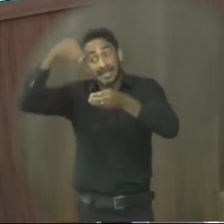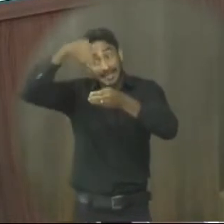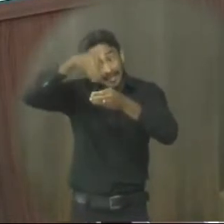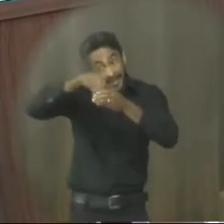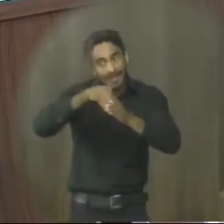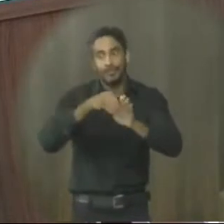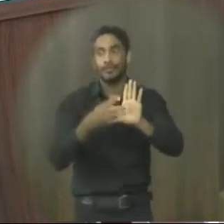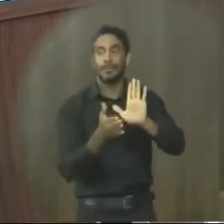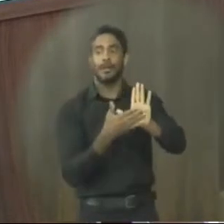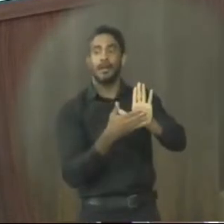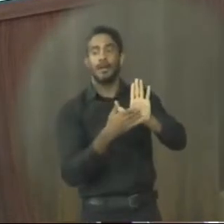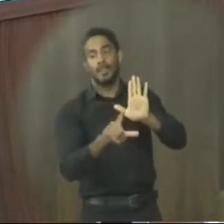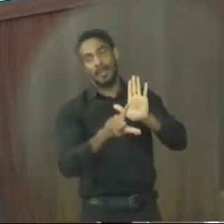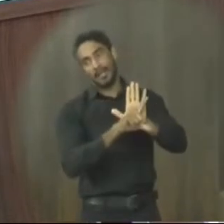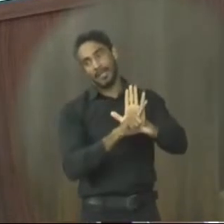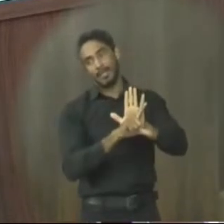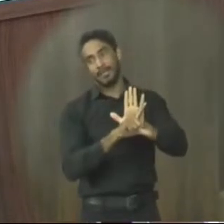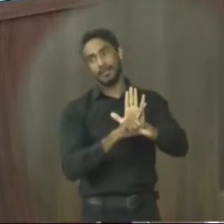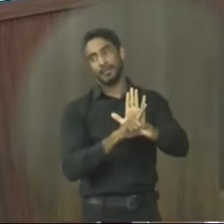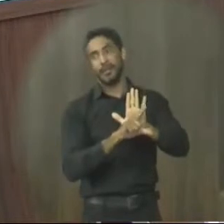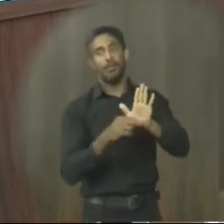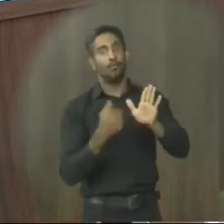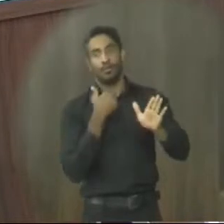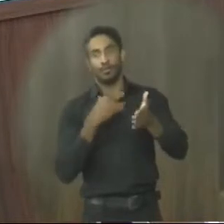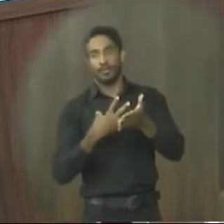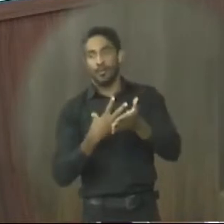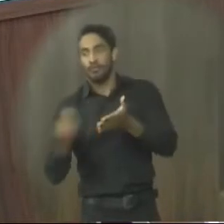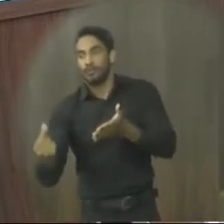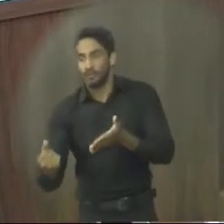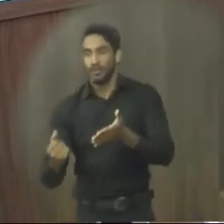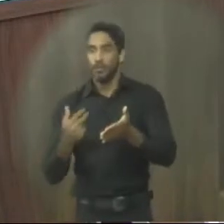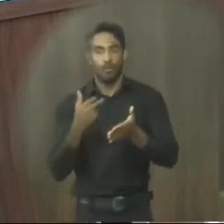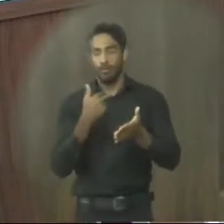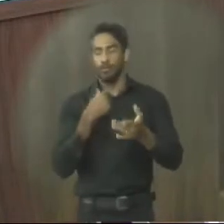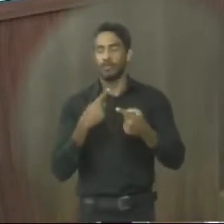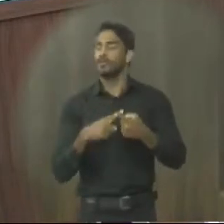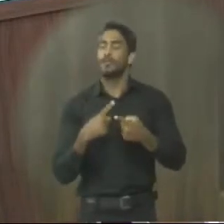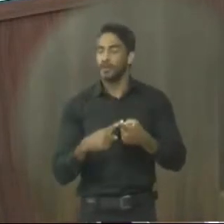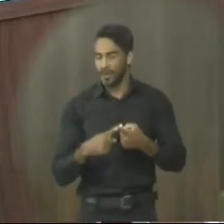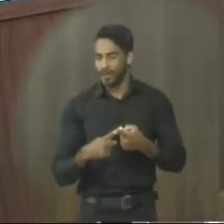Nós não podemos fugir disso. Por que que eu falo isso? Porque,